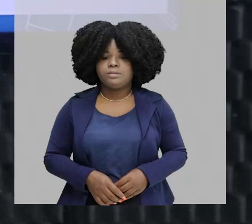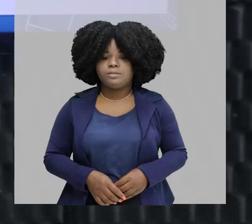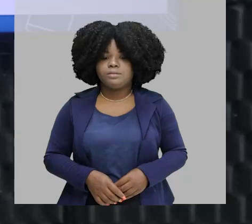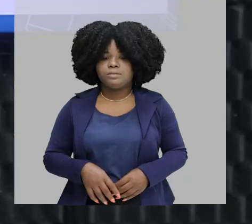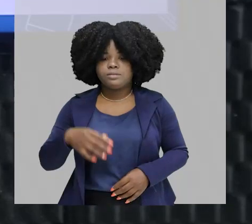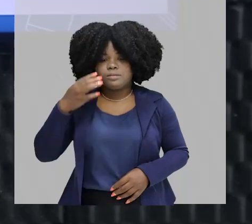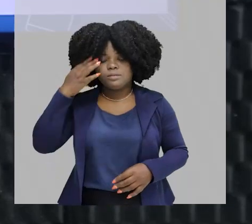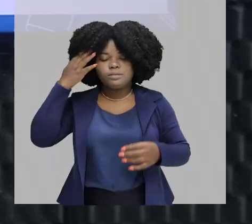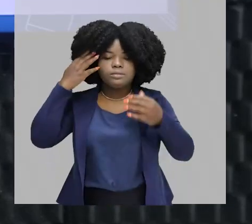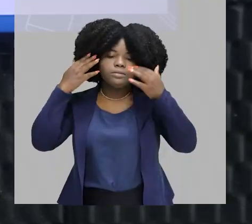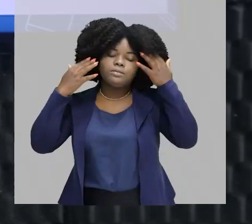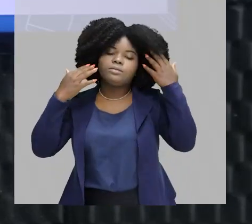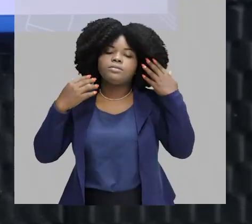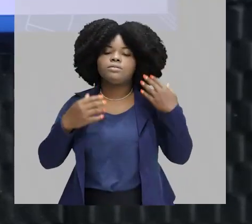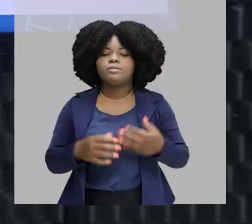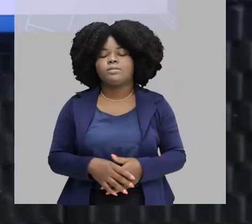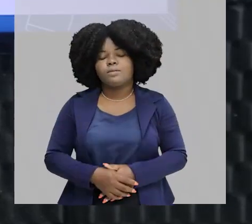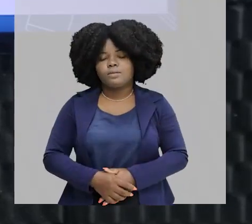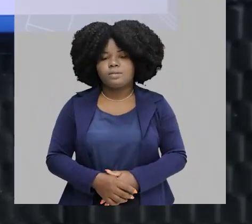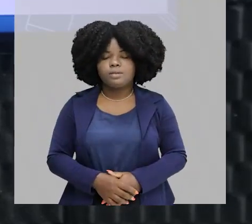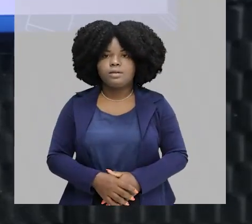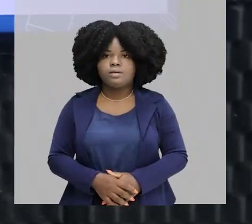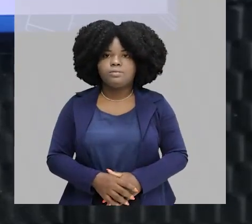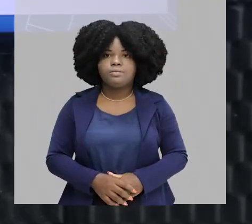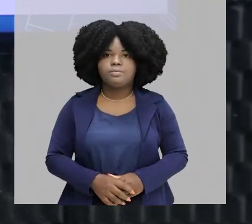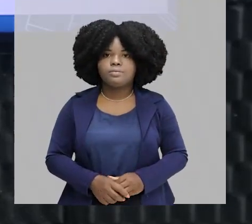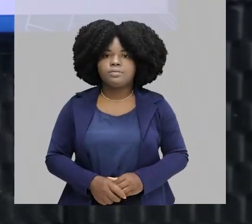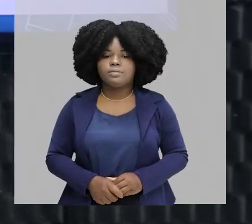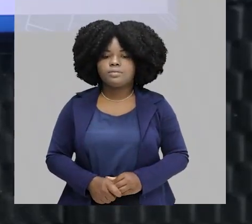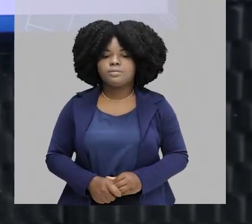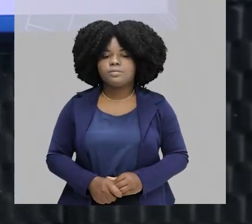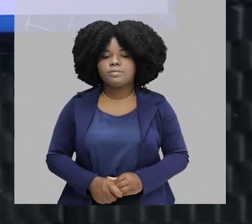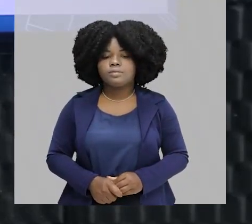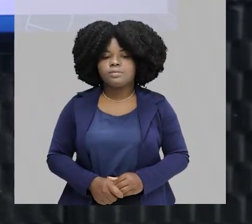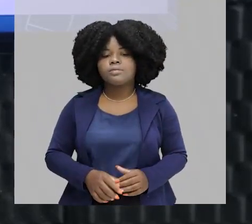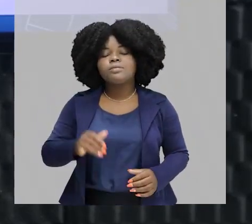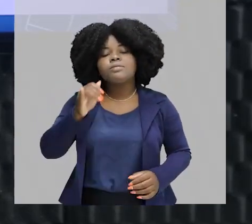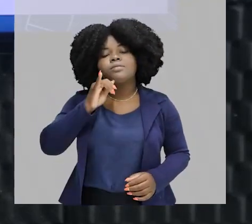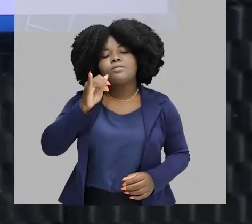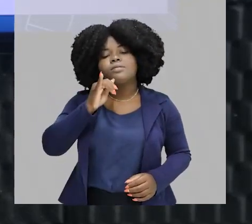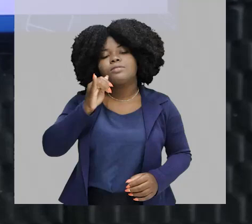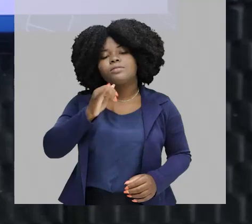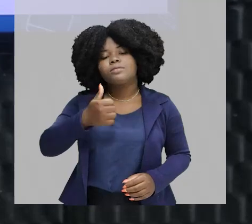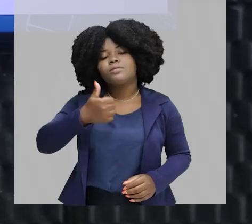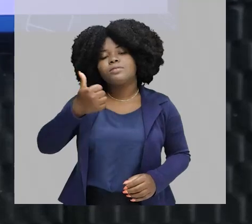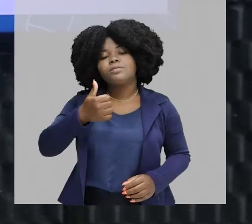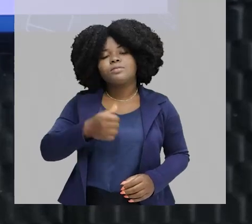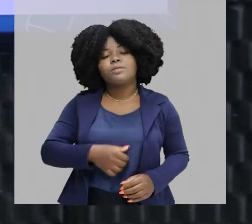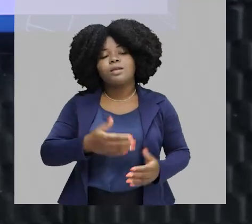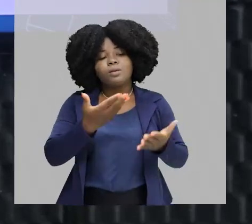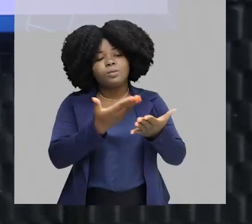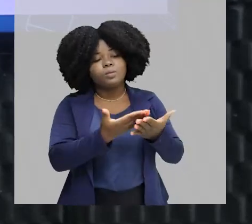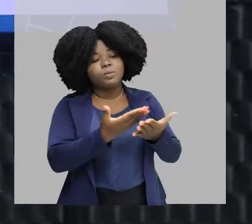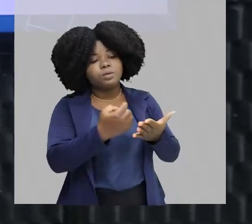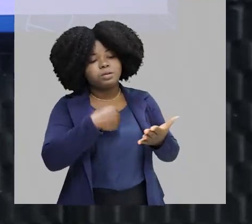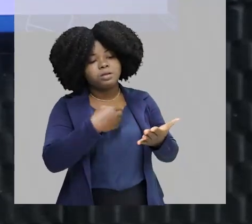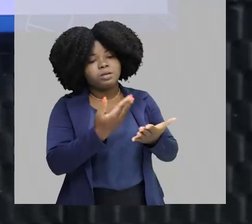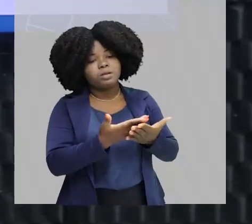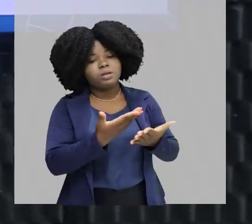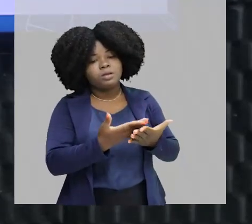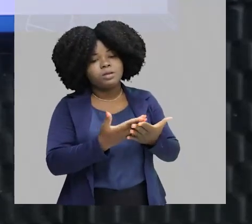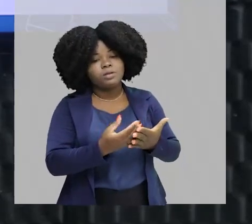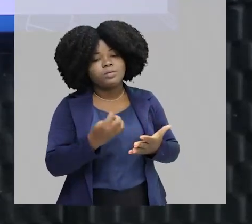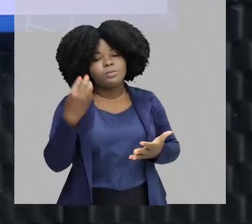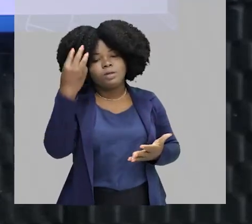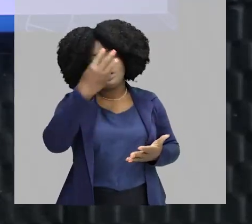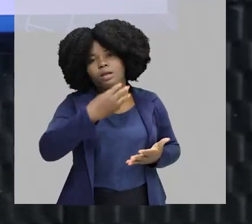been watching TV since 7 p.m. No exemplo de cima, eu estou estudando por